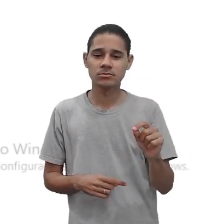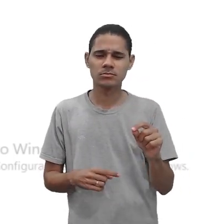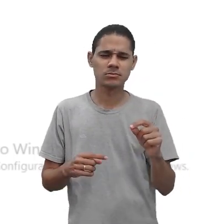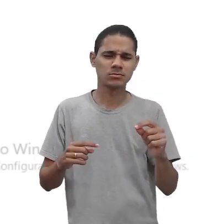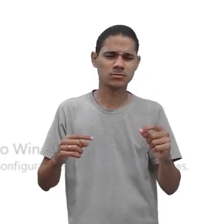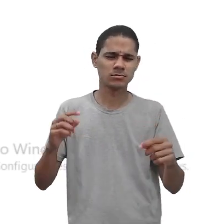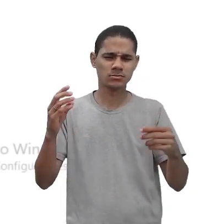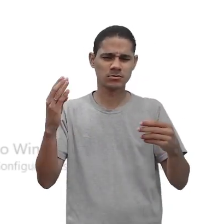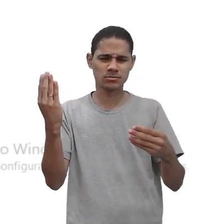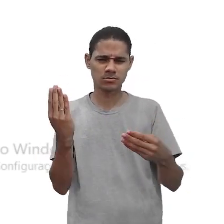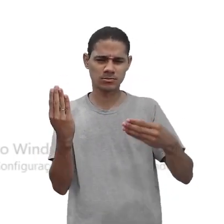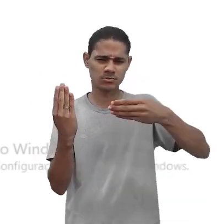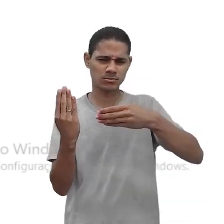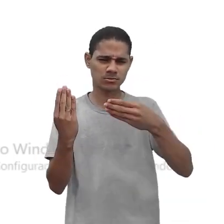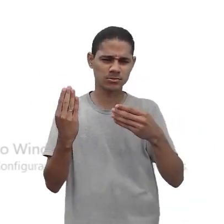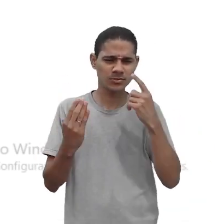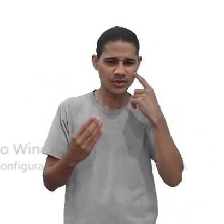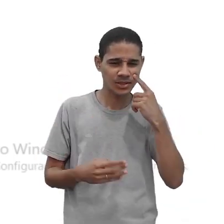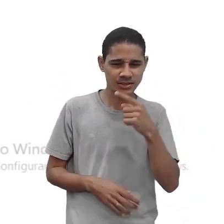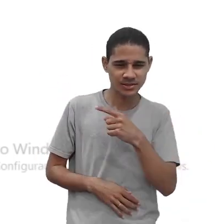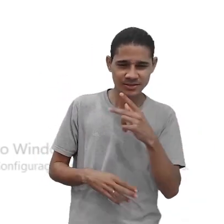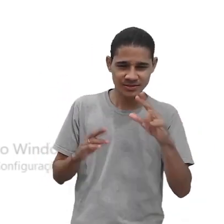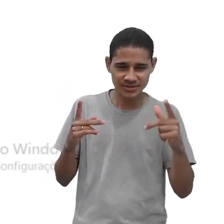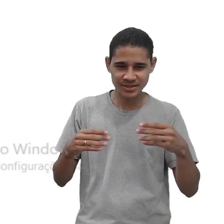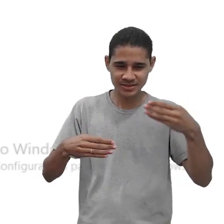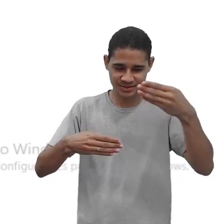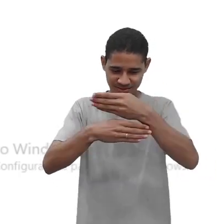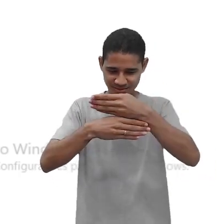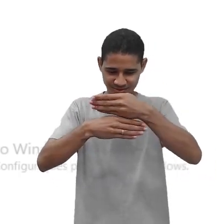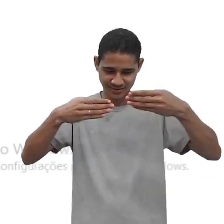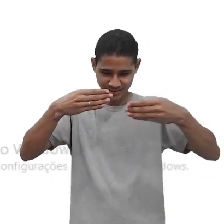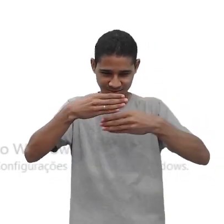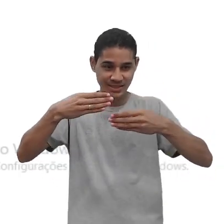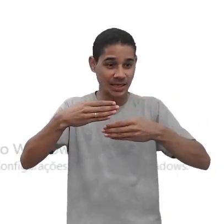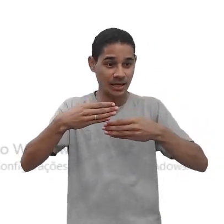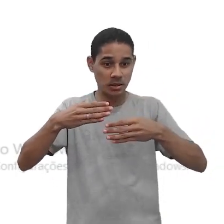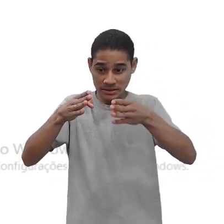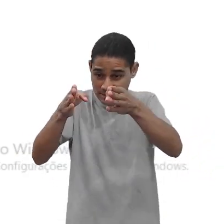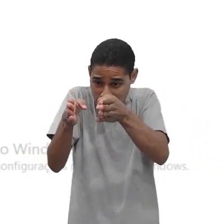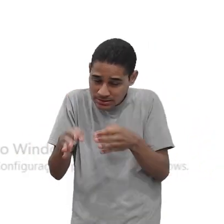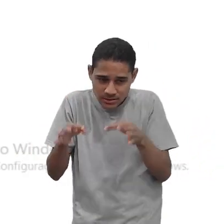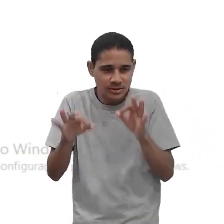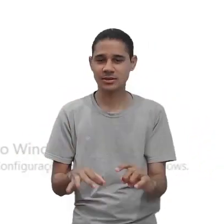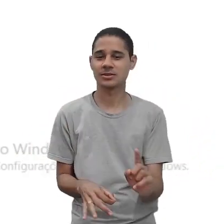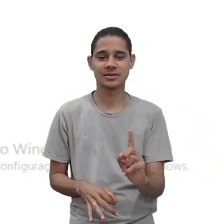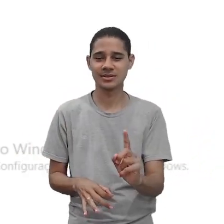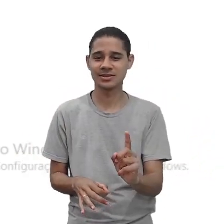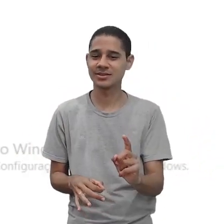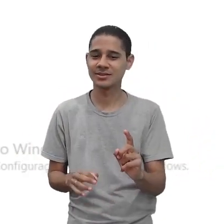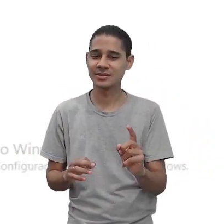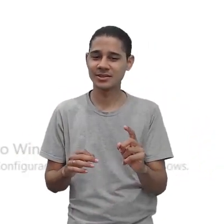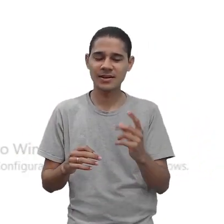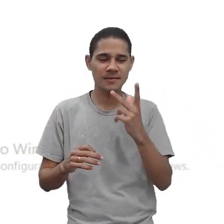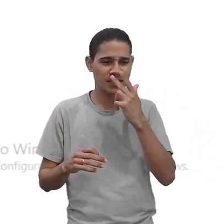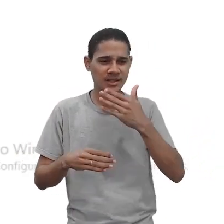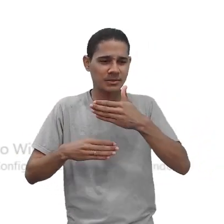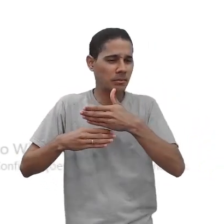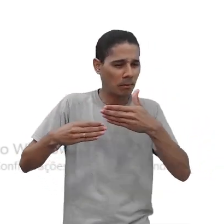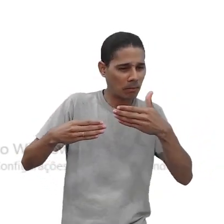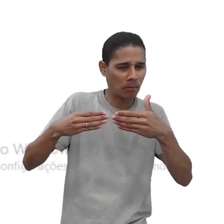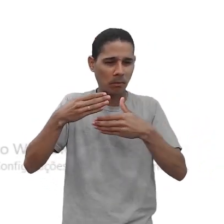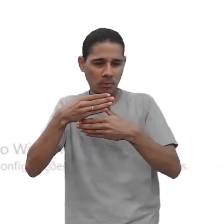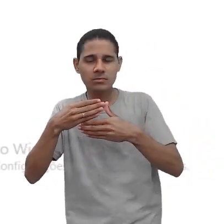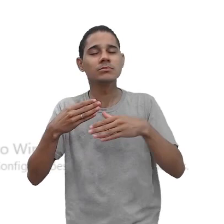não fica todo alinhado, tá? Então, ele tem aí essa questão do desalinhamento, que também fica bem